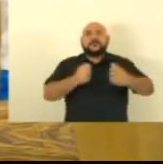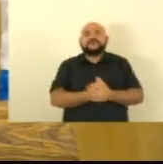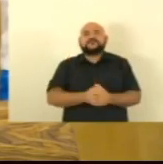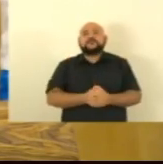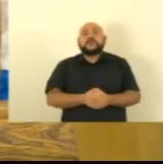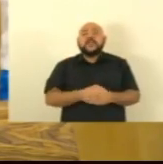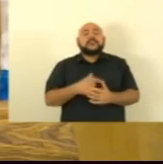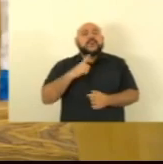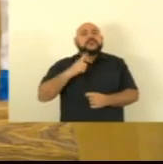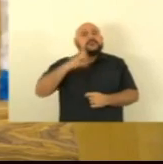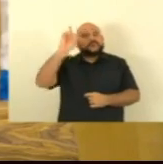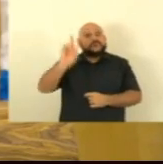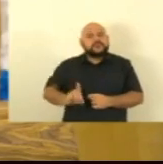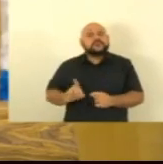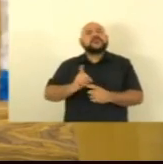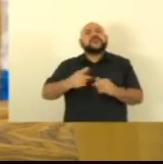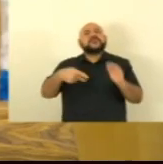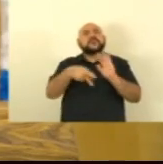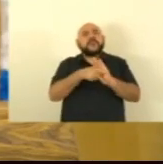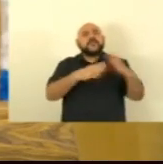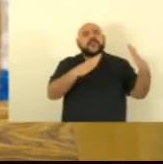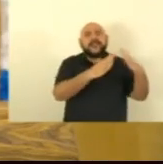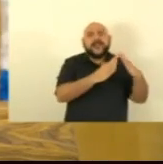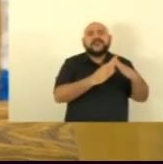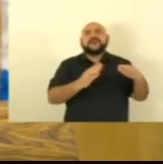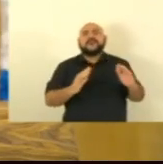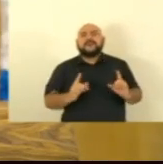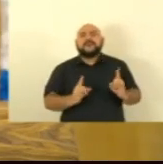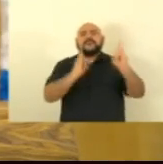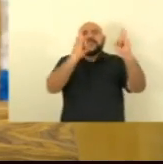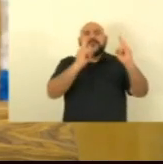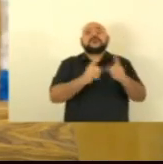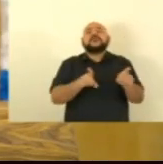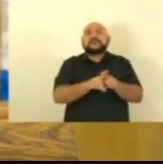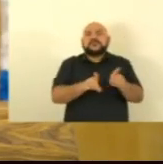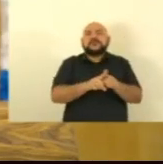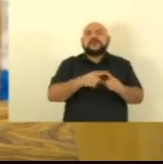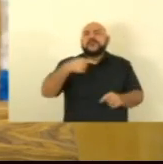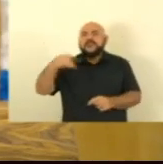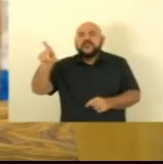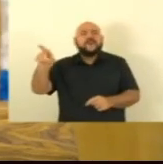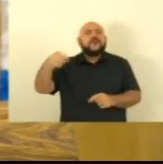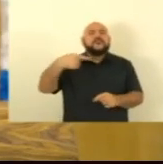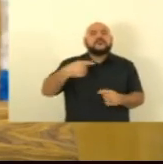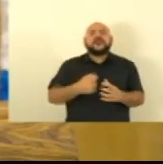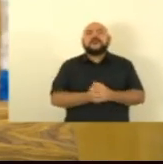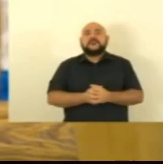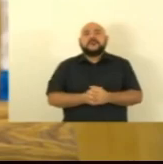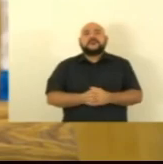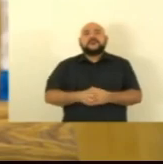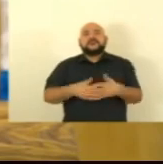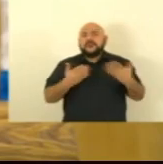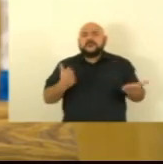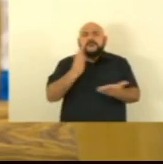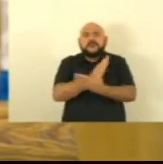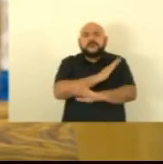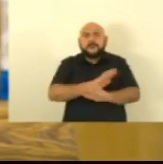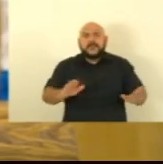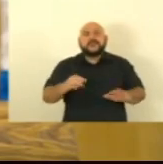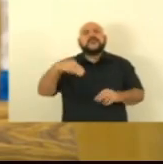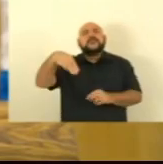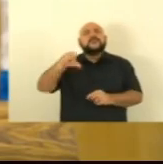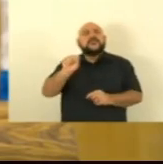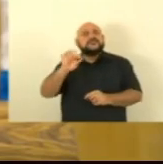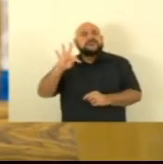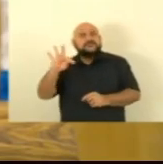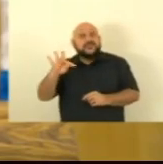propriedade e o direito de ir e vir de terceiros. Chega, MST, chega, MTST, de praticar terrorismo aqui